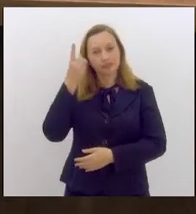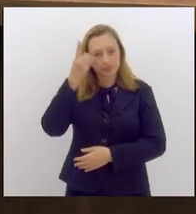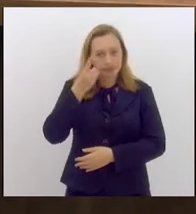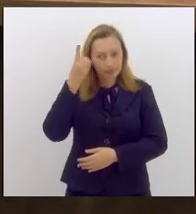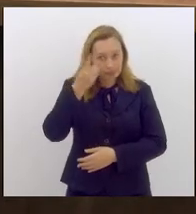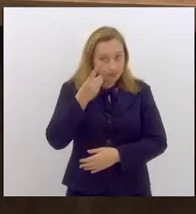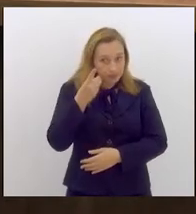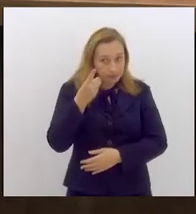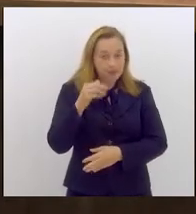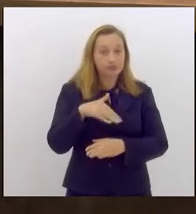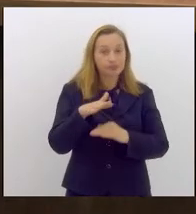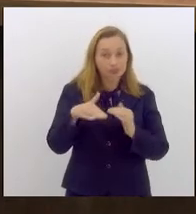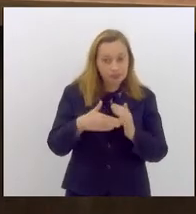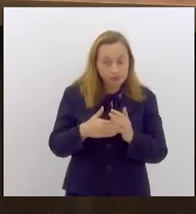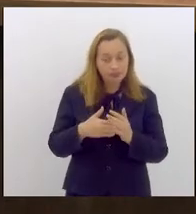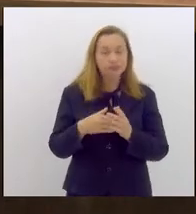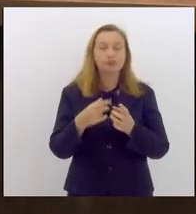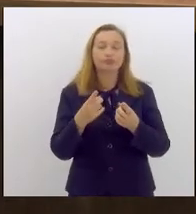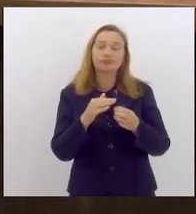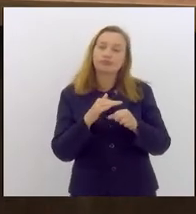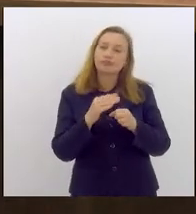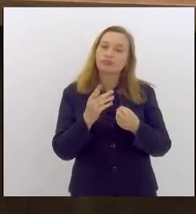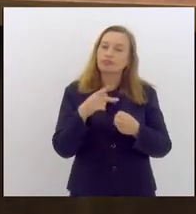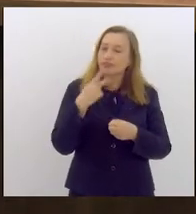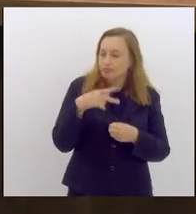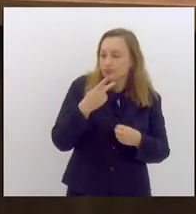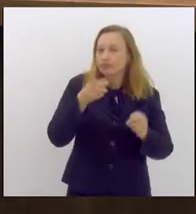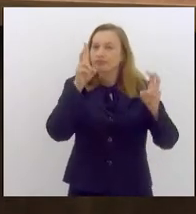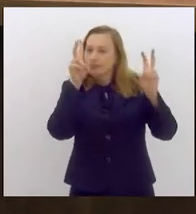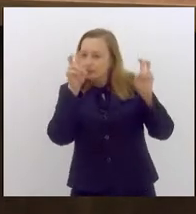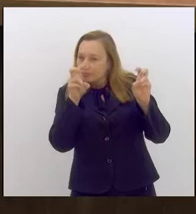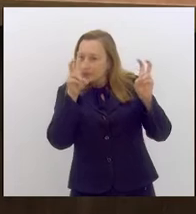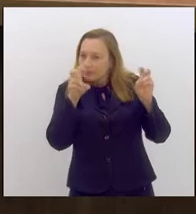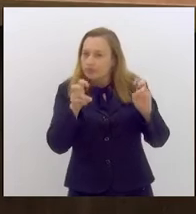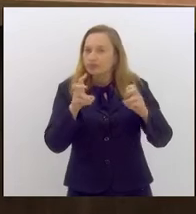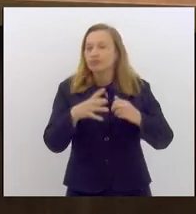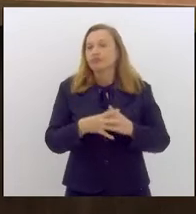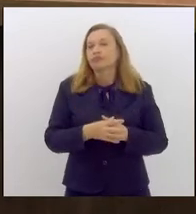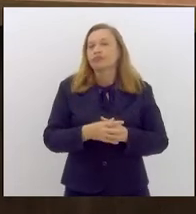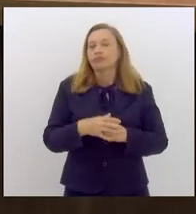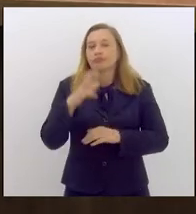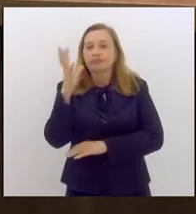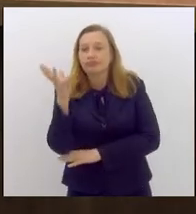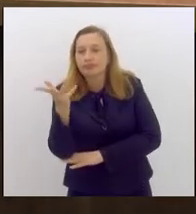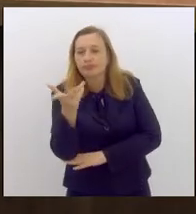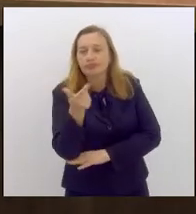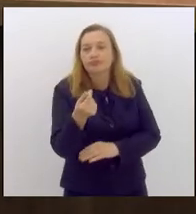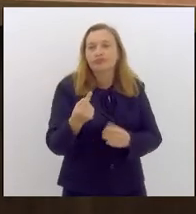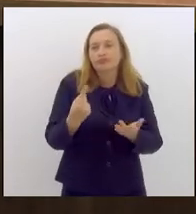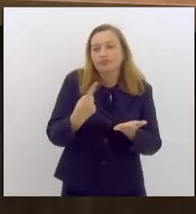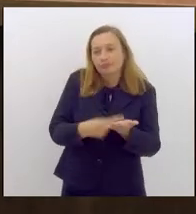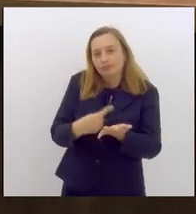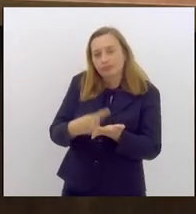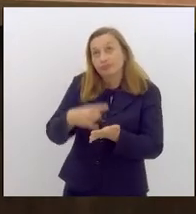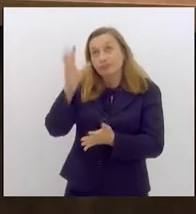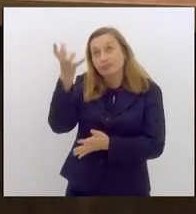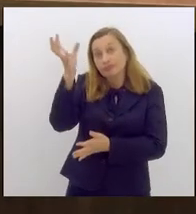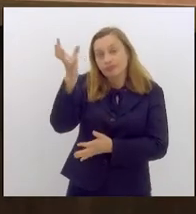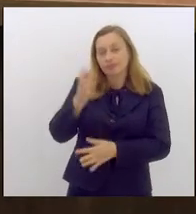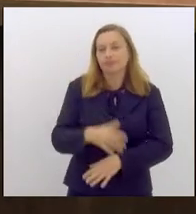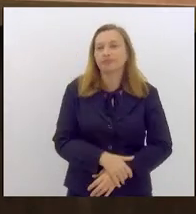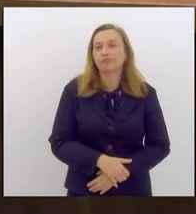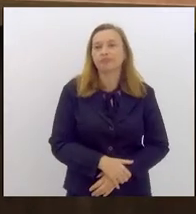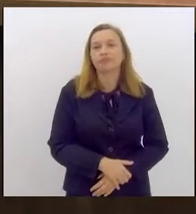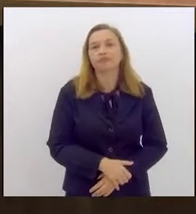os deputados estão tratando da questão ambiental, do acordo de clima, e